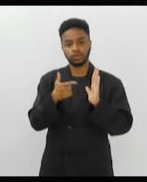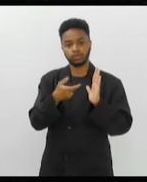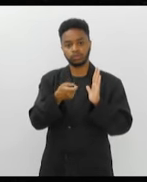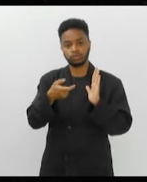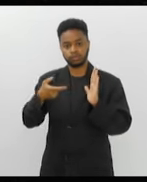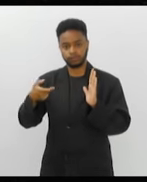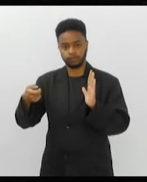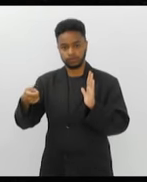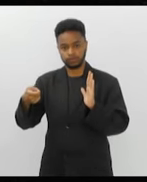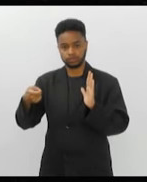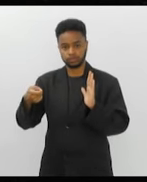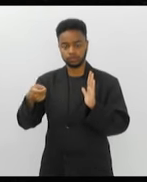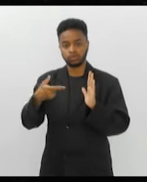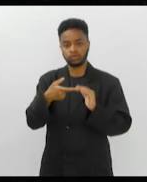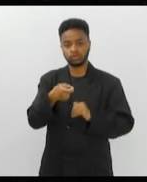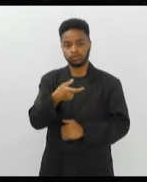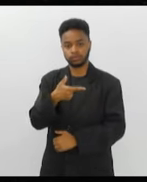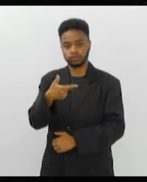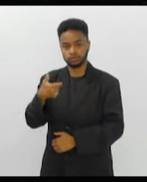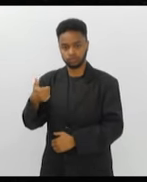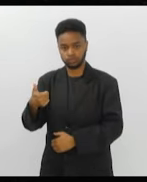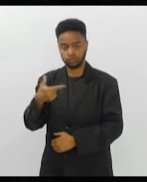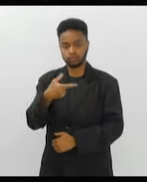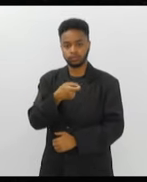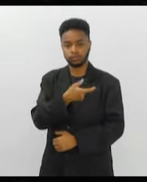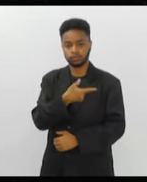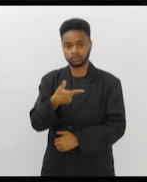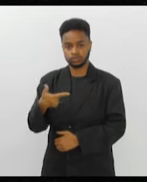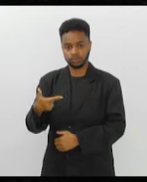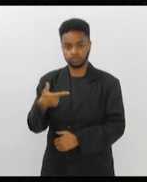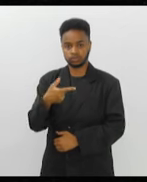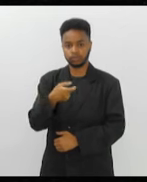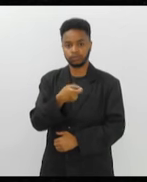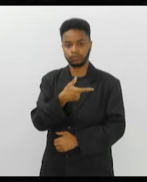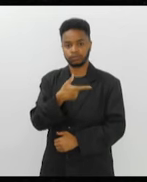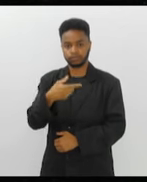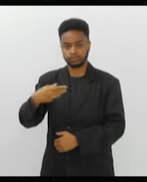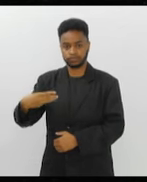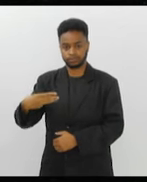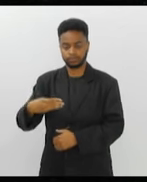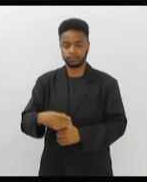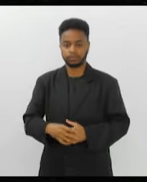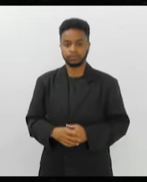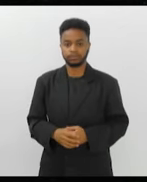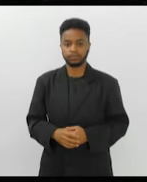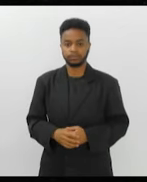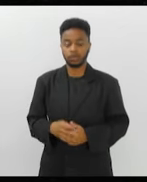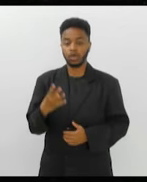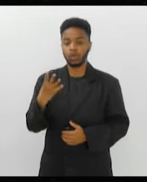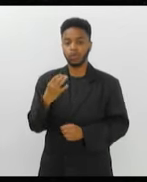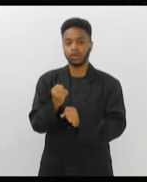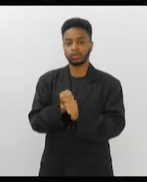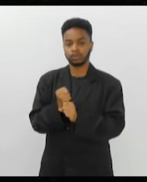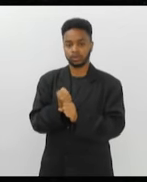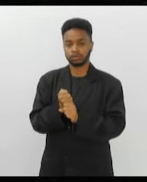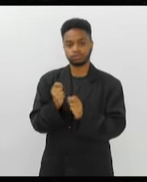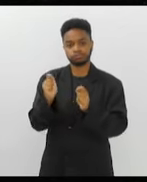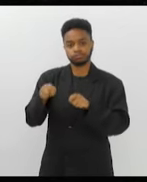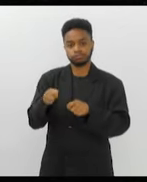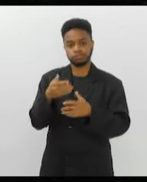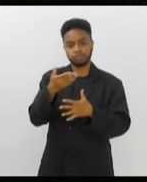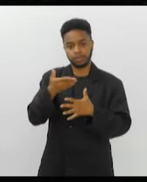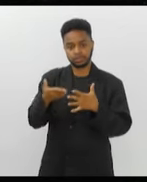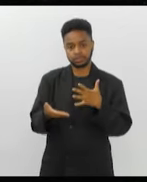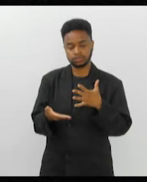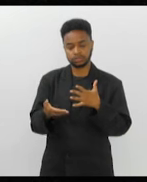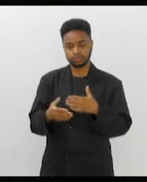2020, 21, 22 e 23. 4 anos,